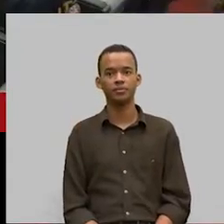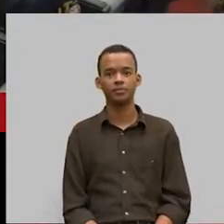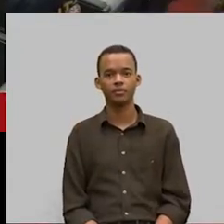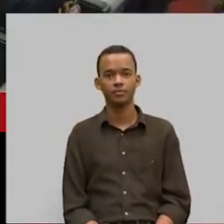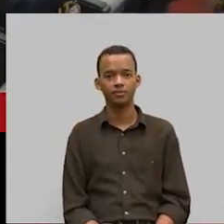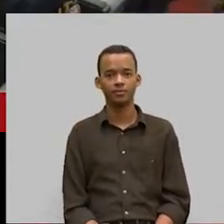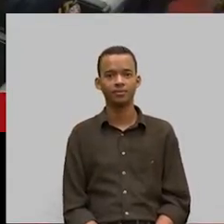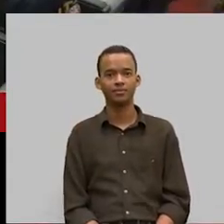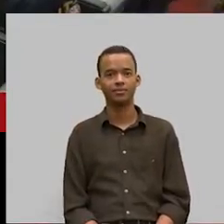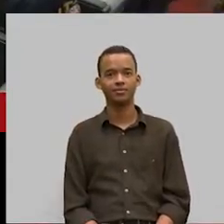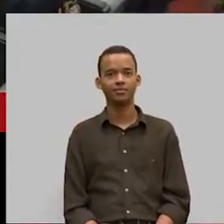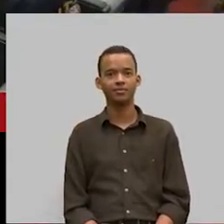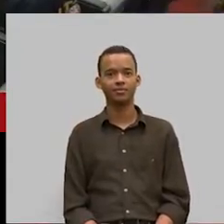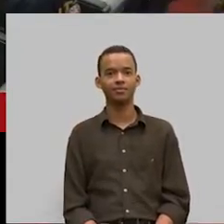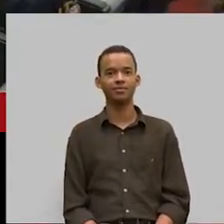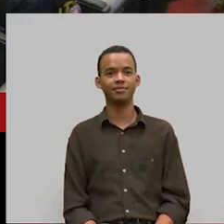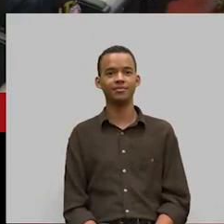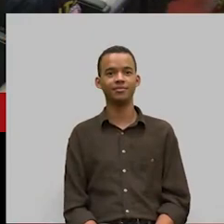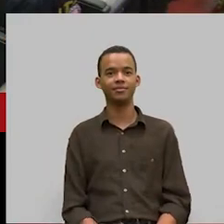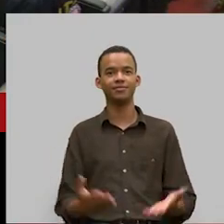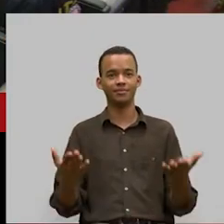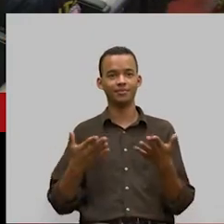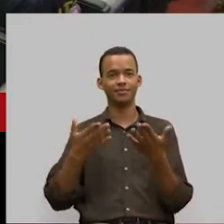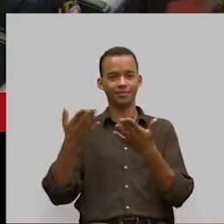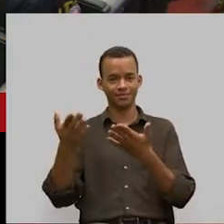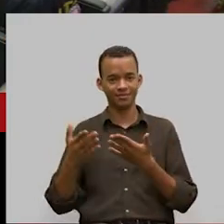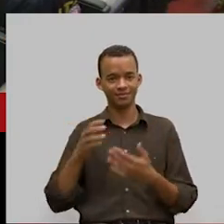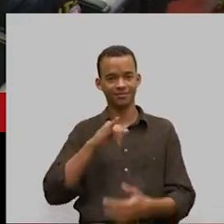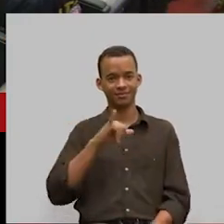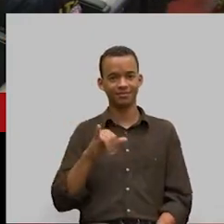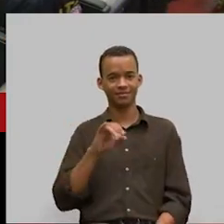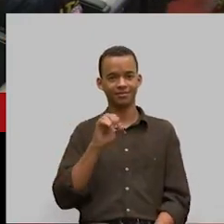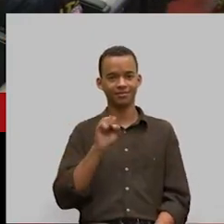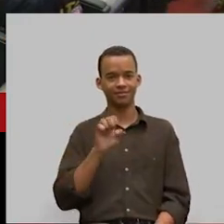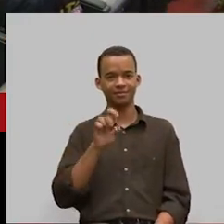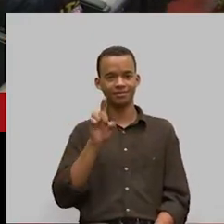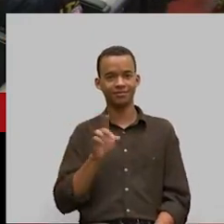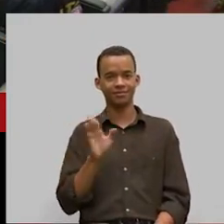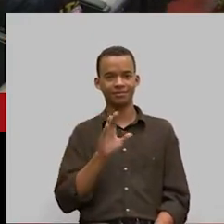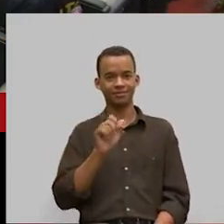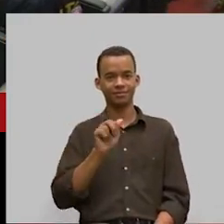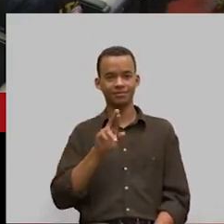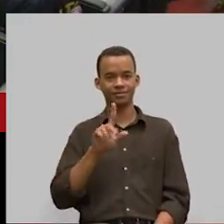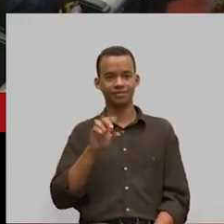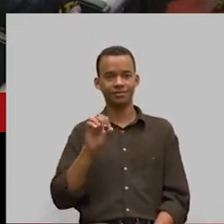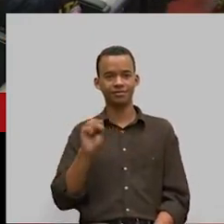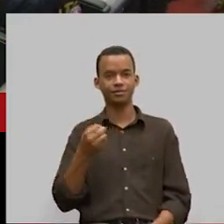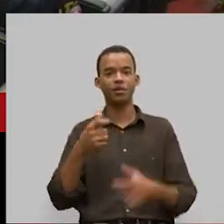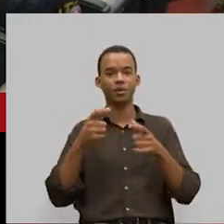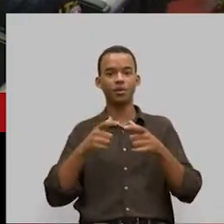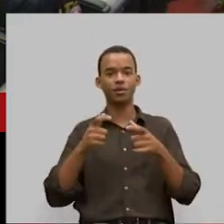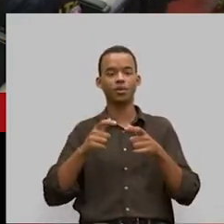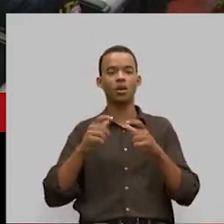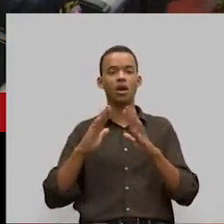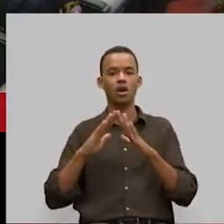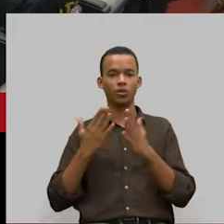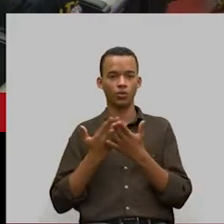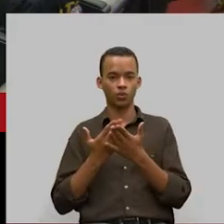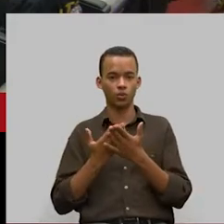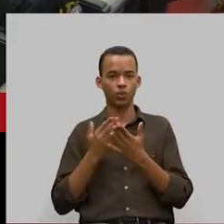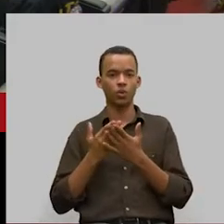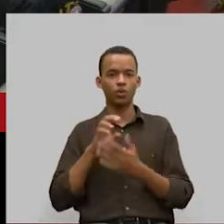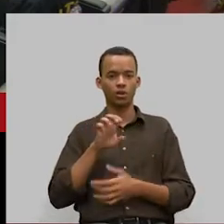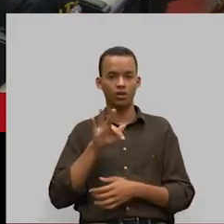gratidão Quero convidar o José Carlos da escola famíliar agrícola Malacacheta depois o Geraldo da